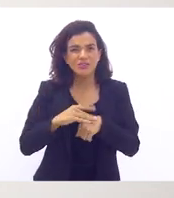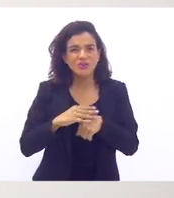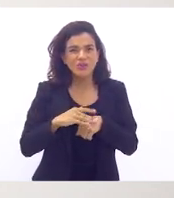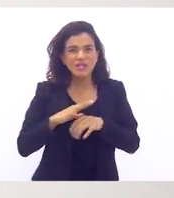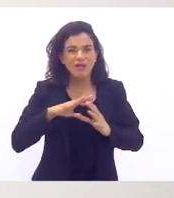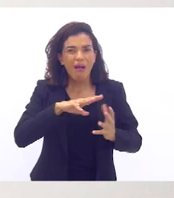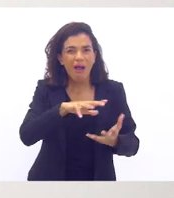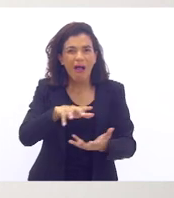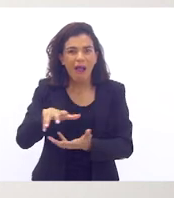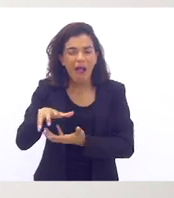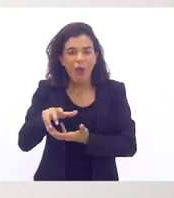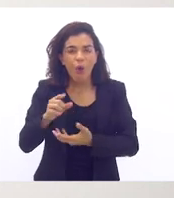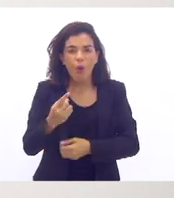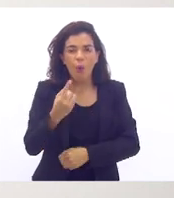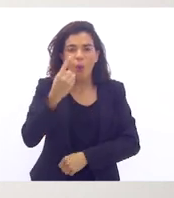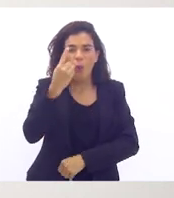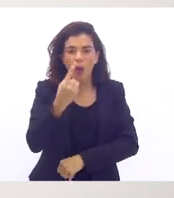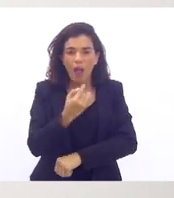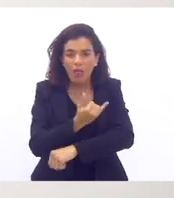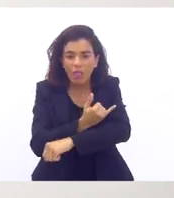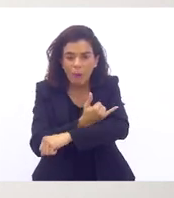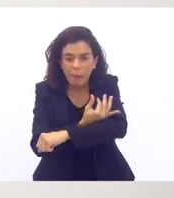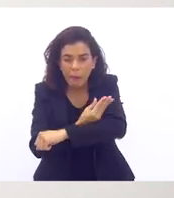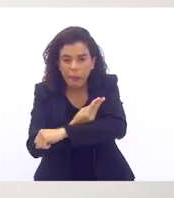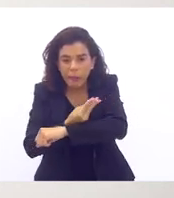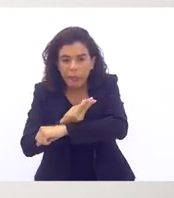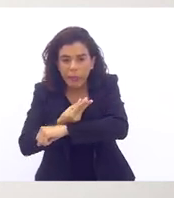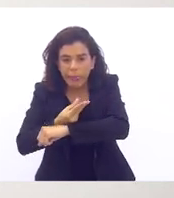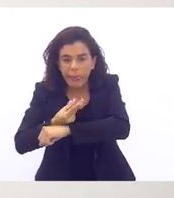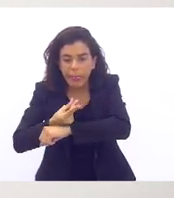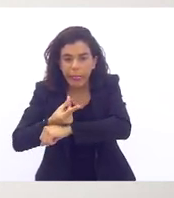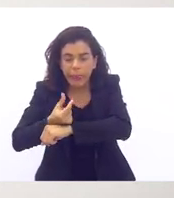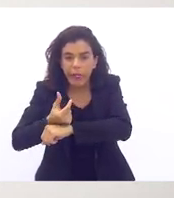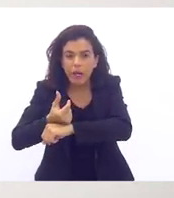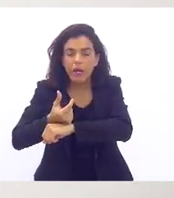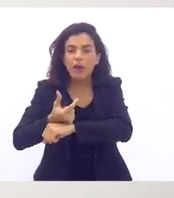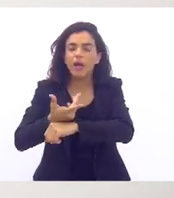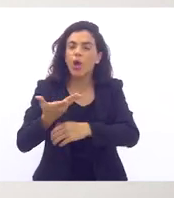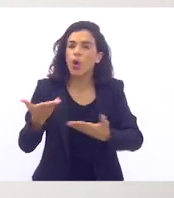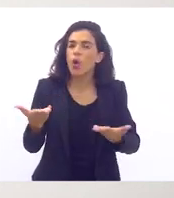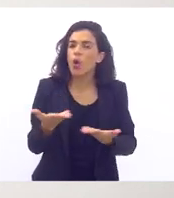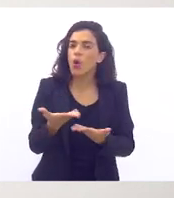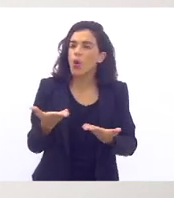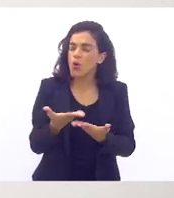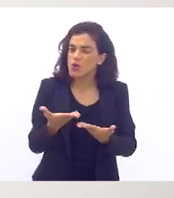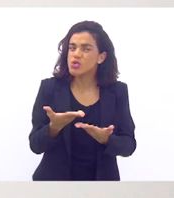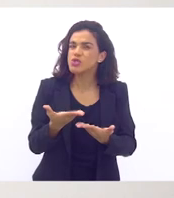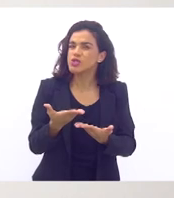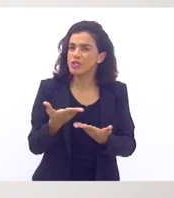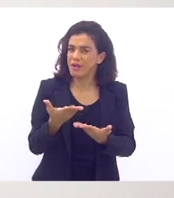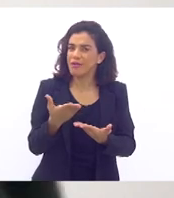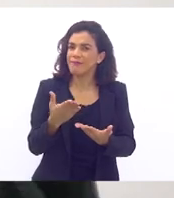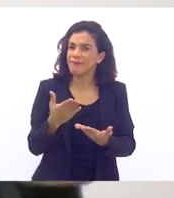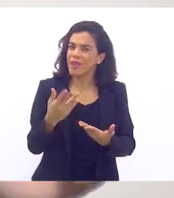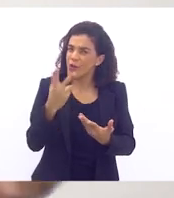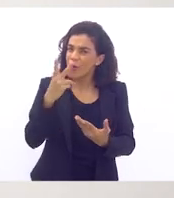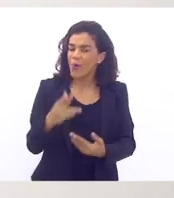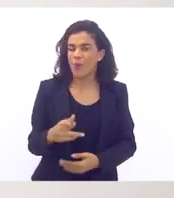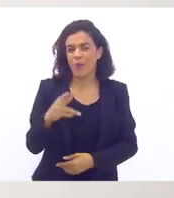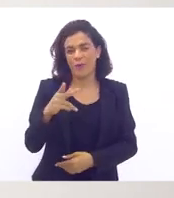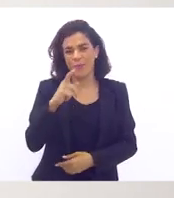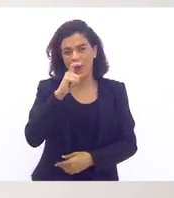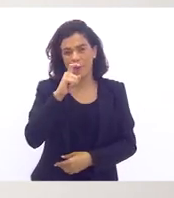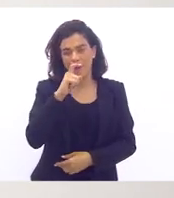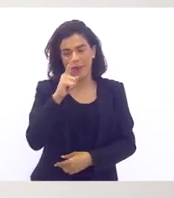logo essa e dar moles bolhosa meu pai ajudou e hoje eu tô podendo de alguma forma ajudar através